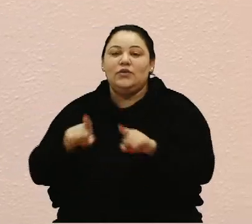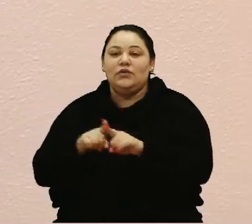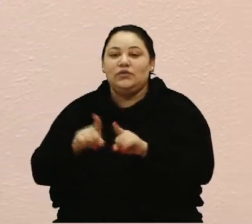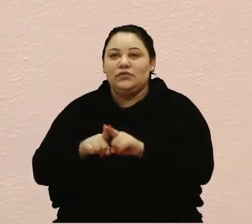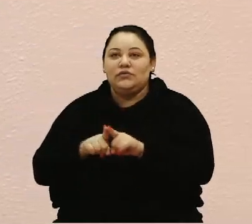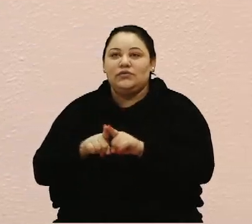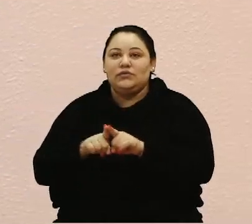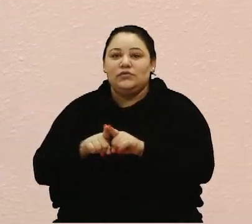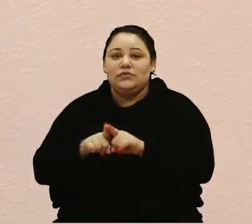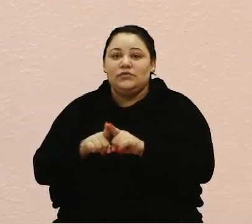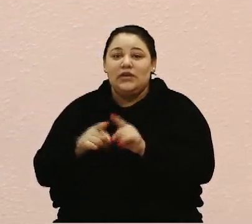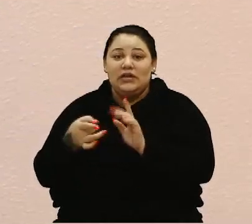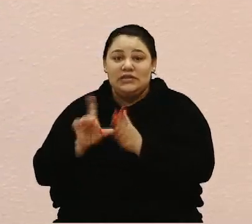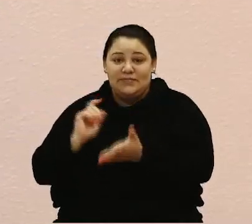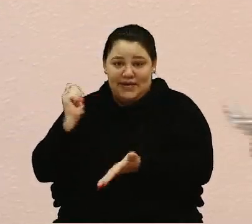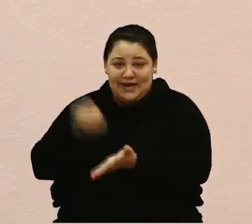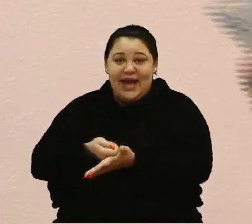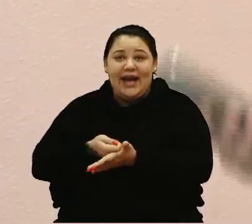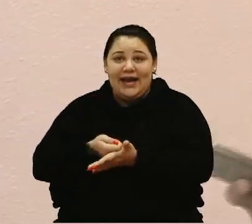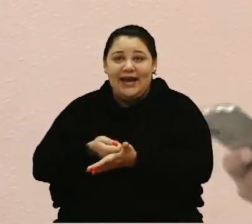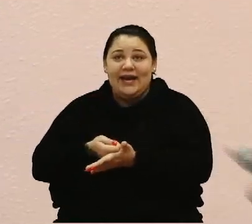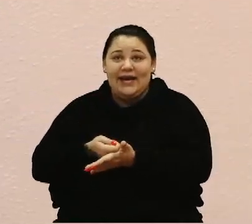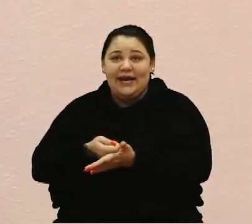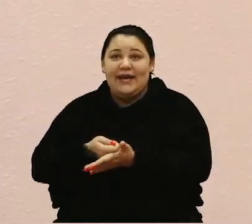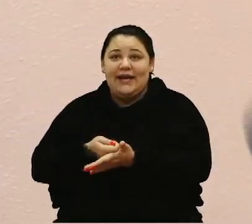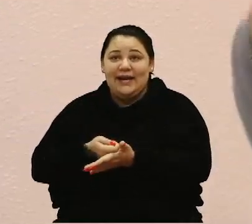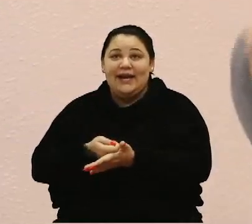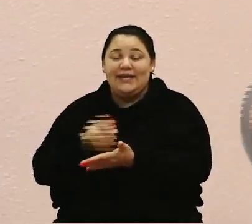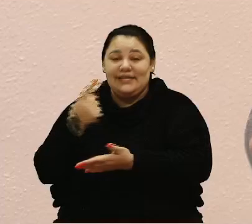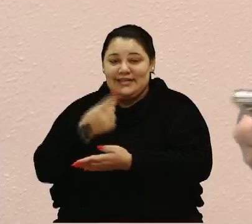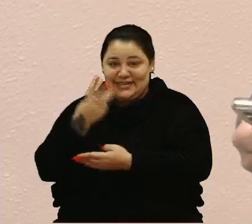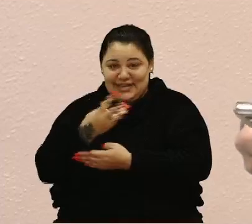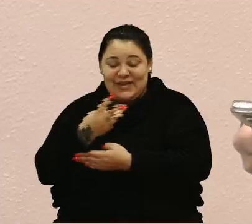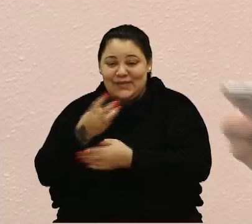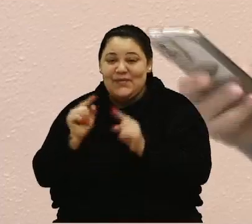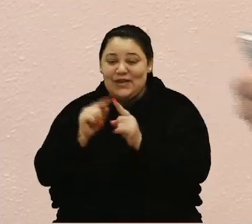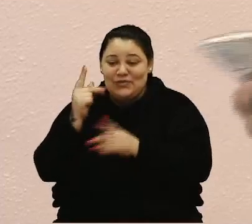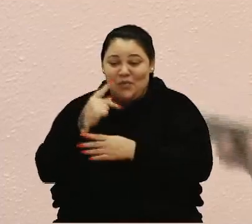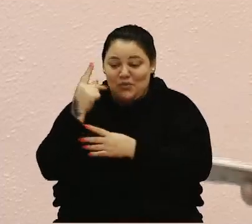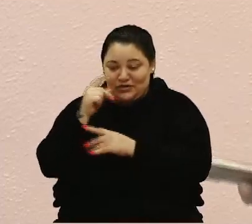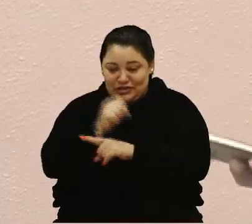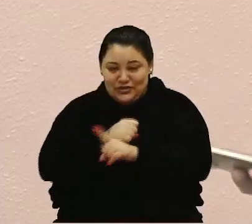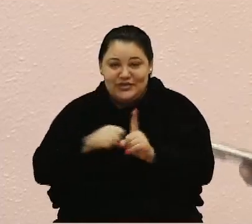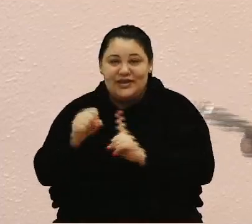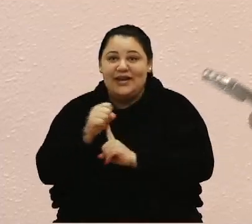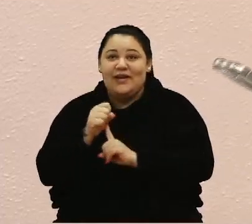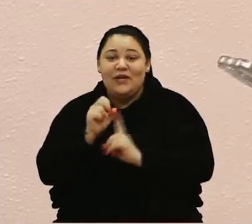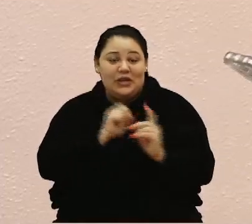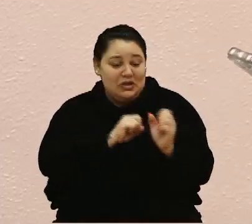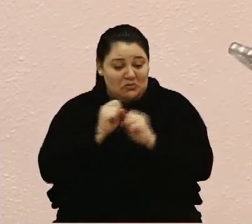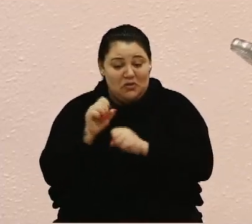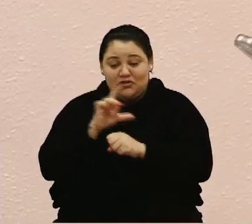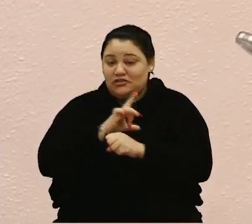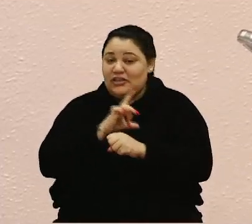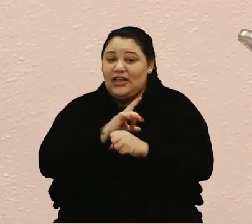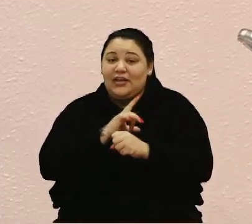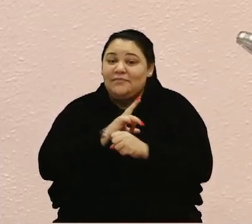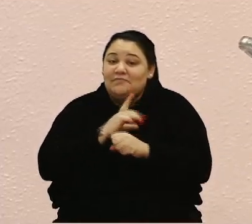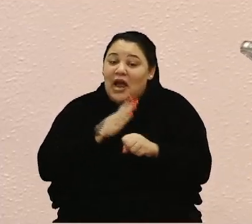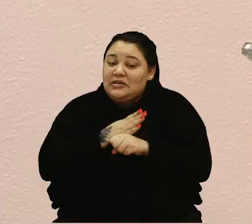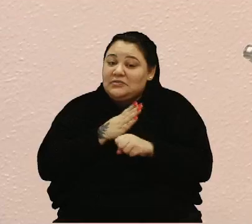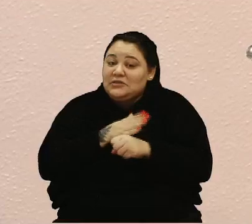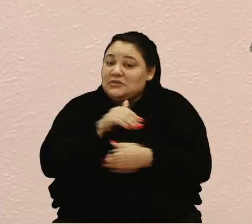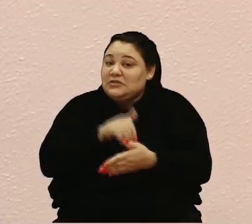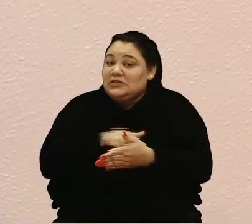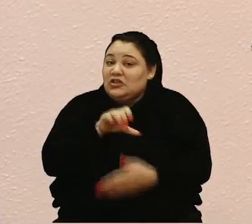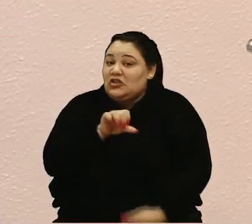Isso é antecipação de receita, né? Aliás, não de receita, mas de uma política social que pode ter cunho eleitoral. Deu